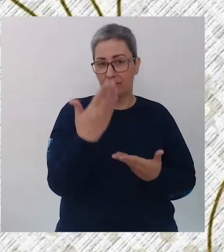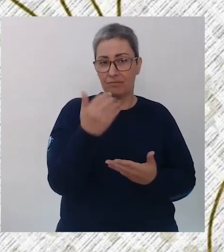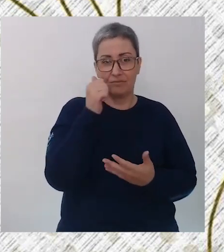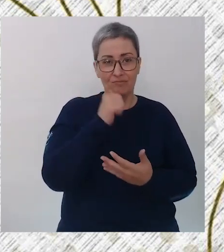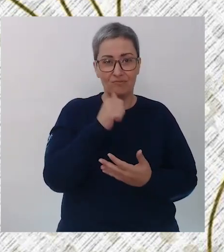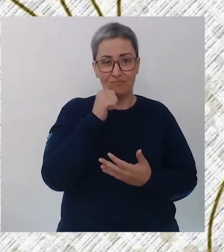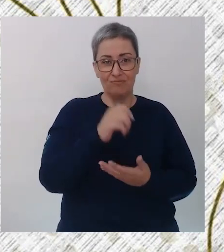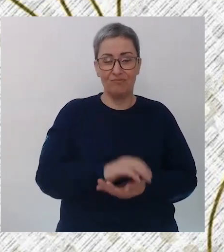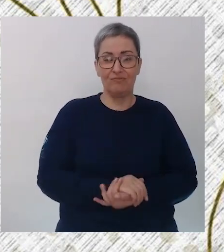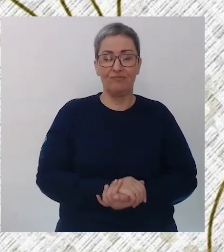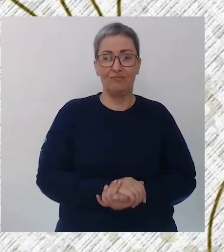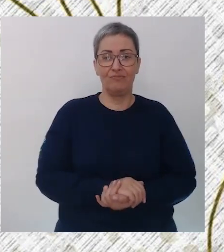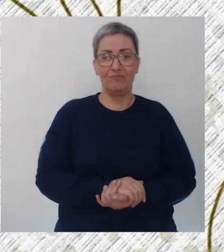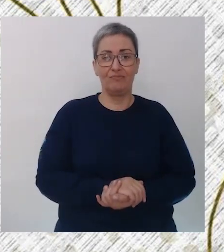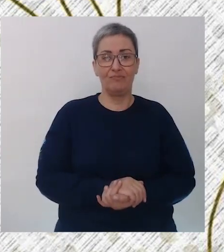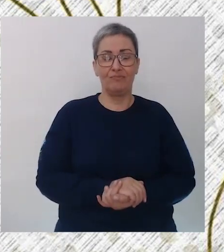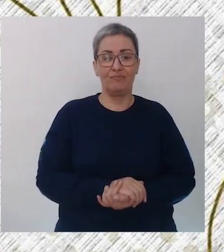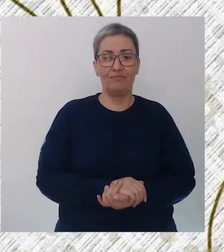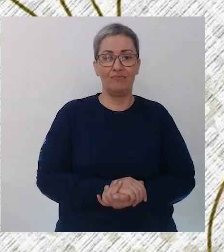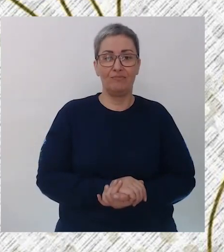dela.